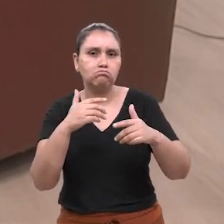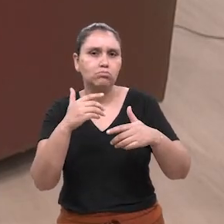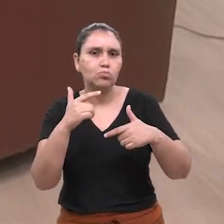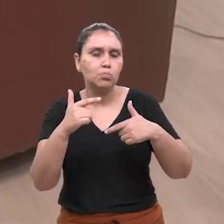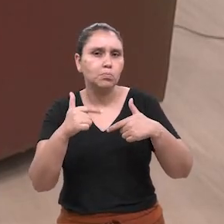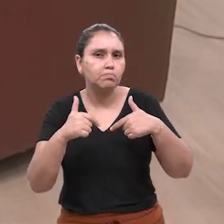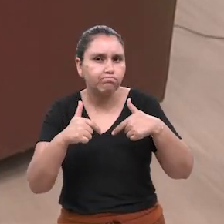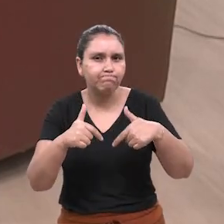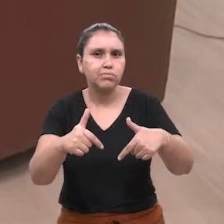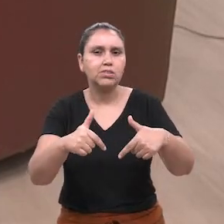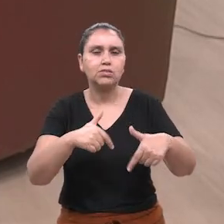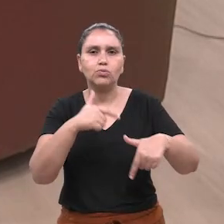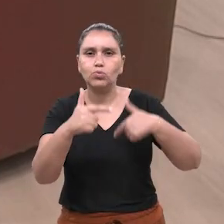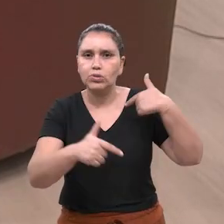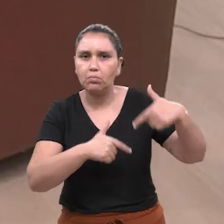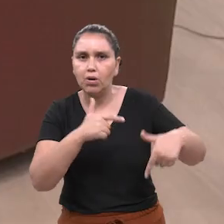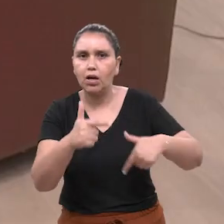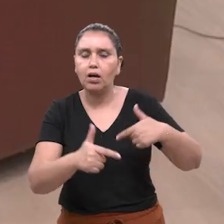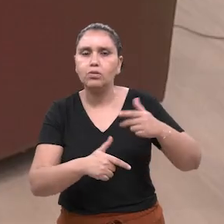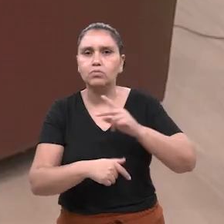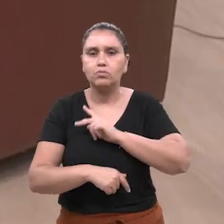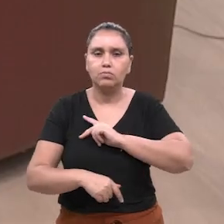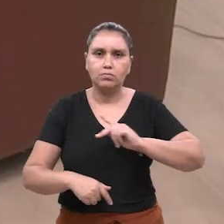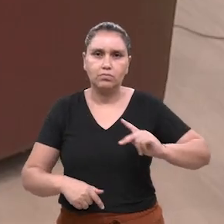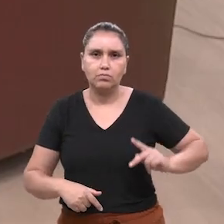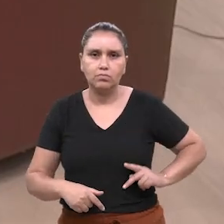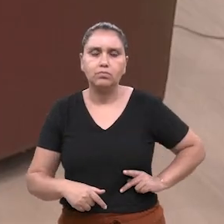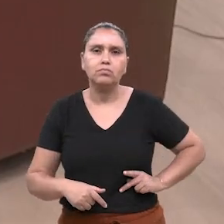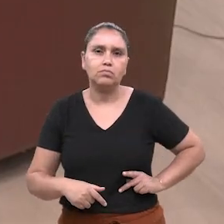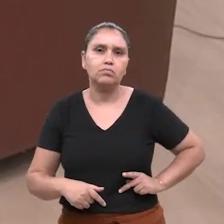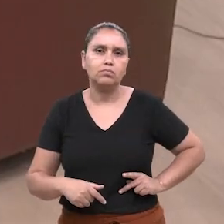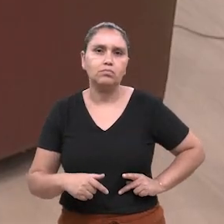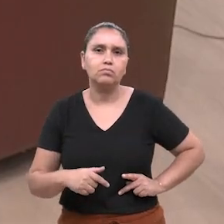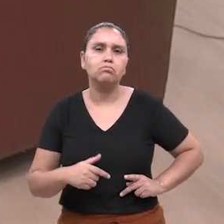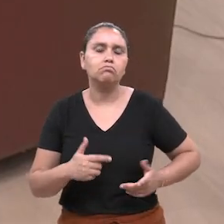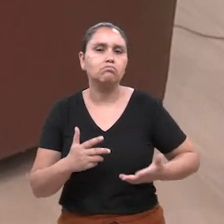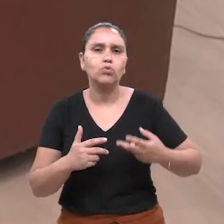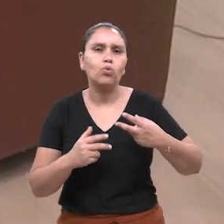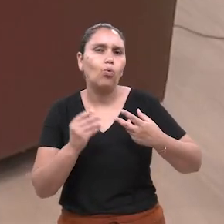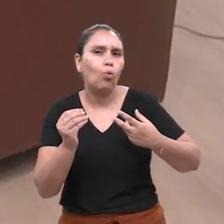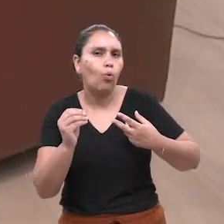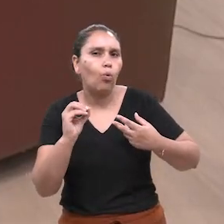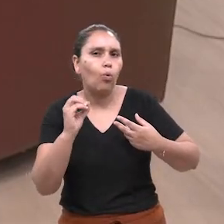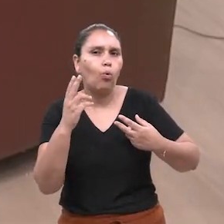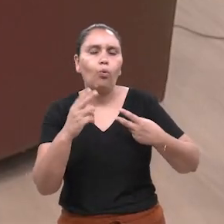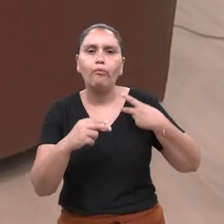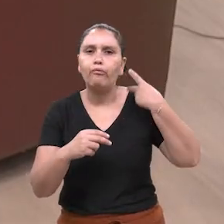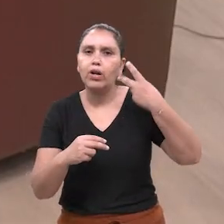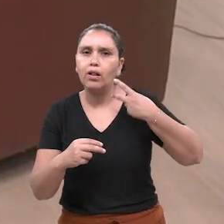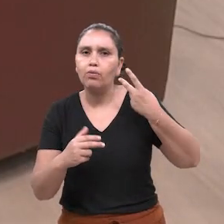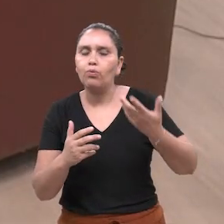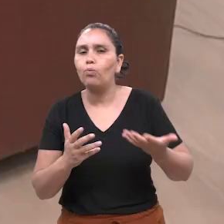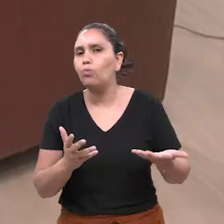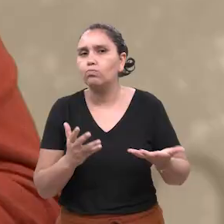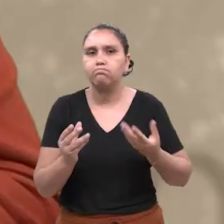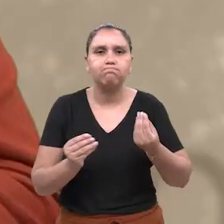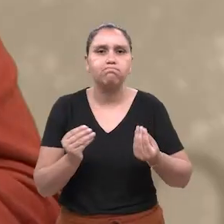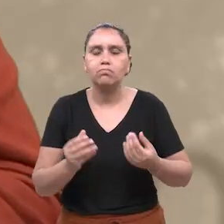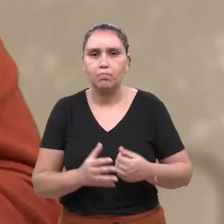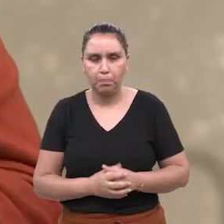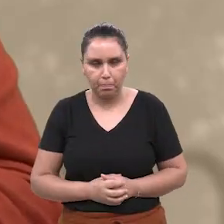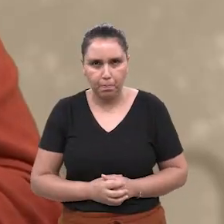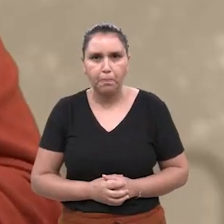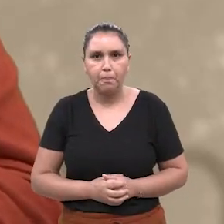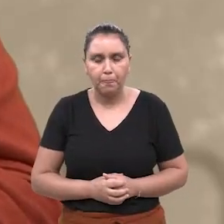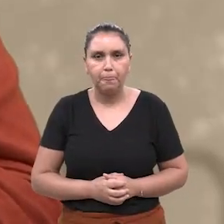é o mais... Alguma outra coisa que tu te recordas quanto presidente ou até mesmo quanto parlamentar? Cris, eu